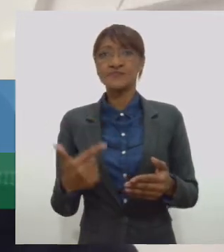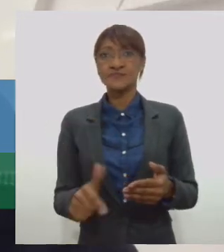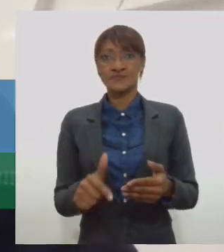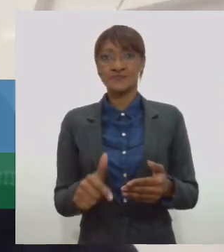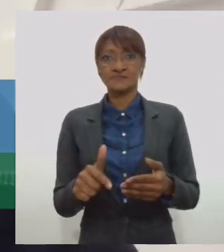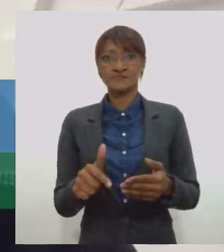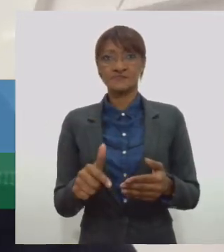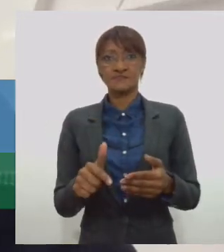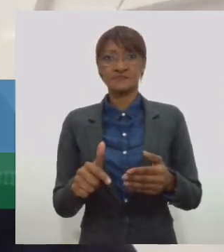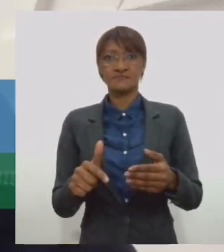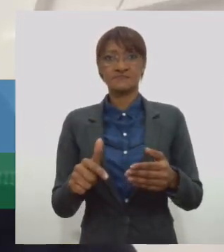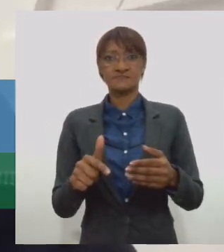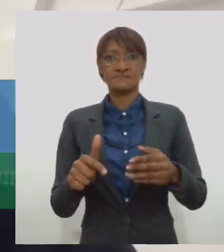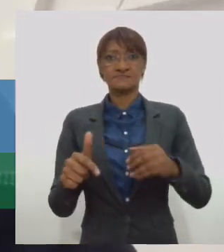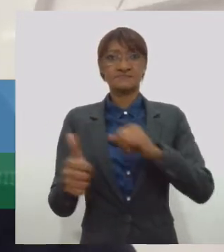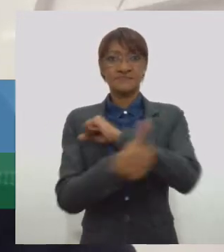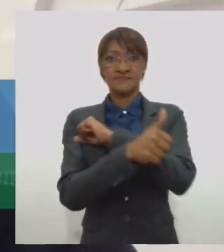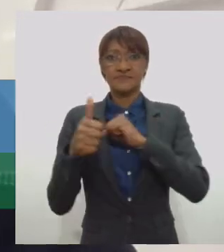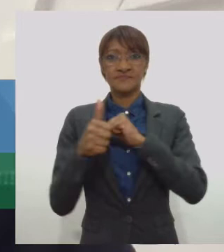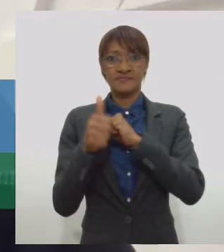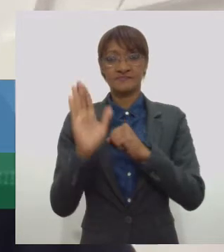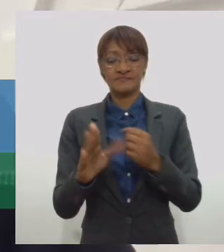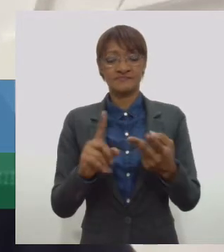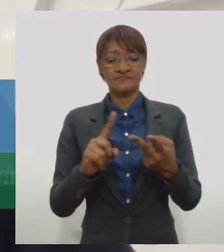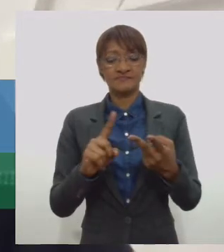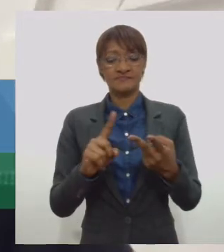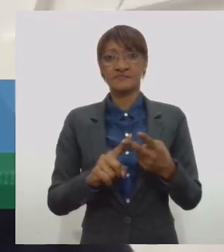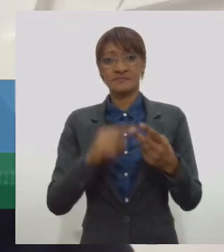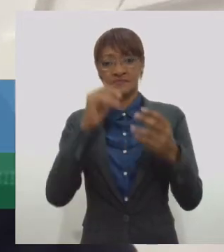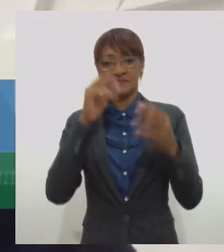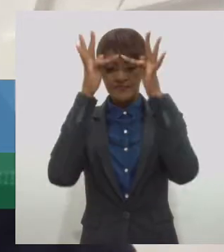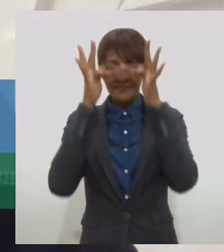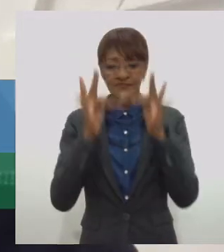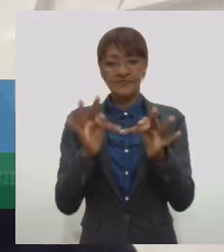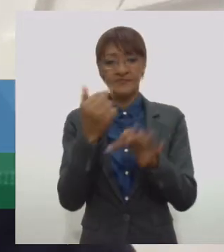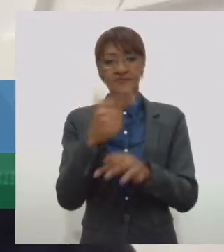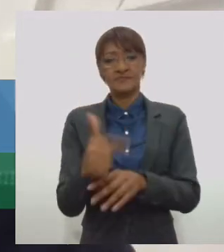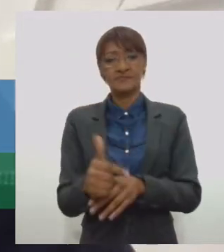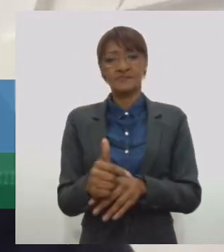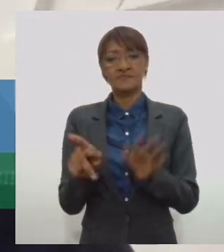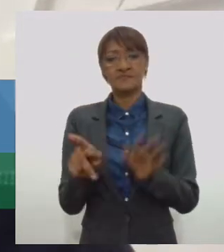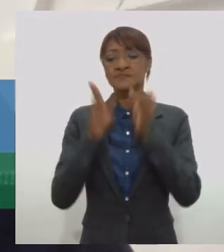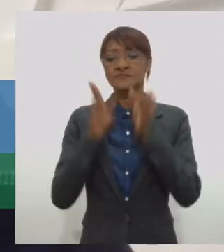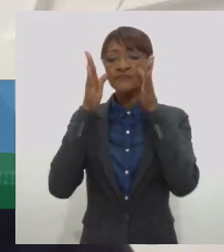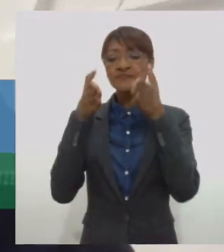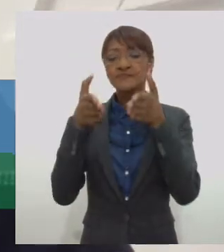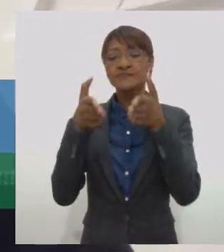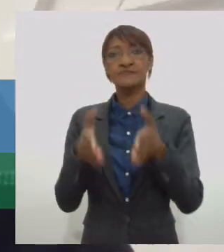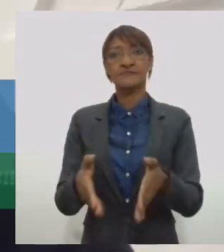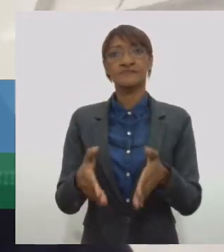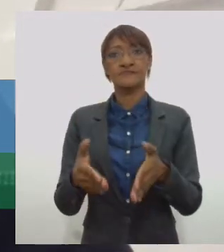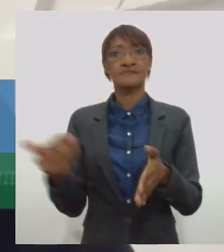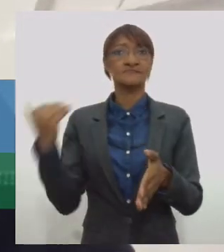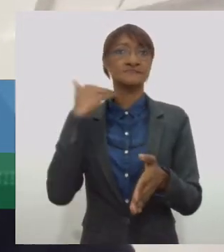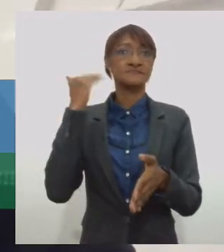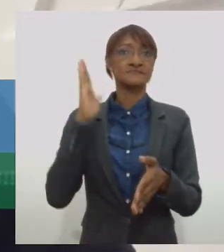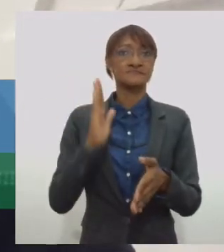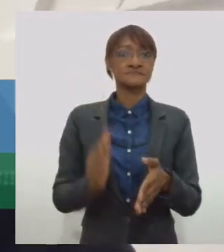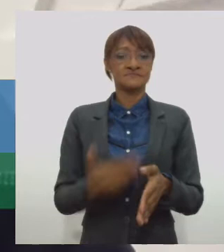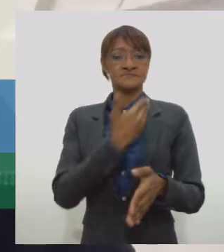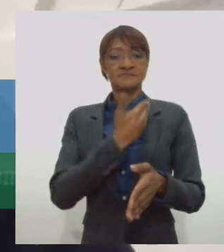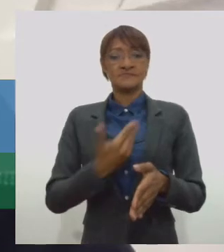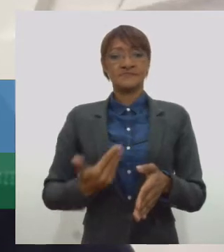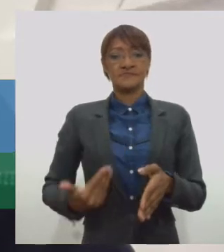imoralidade está relacionada diretamente à gestão pública. a defesa ou a